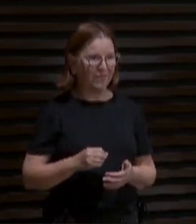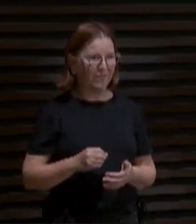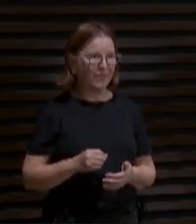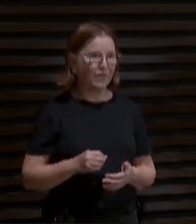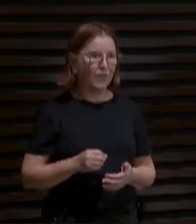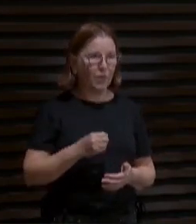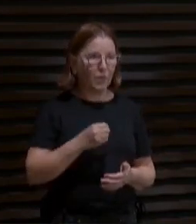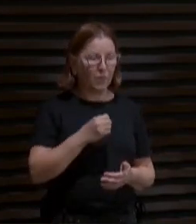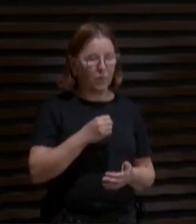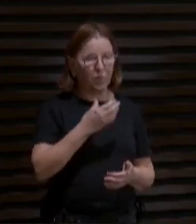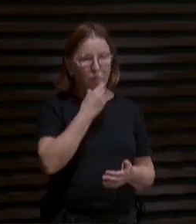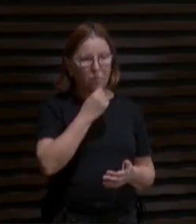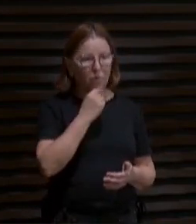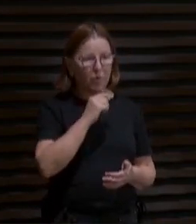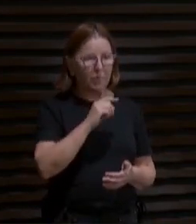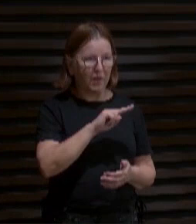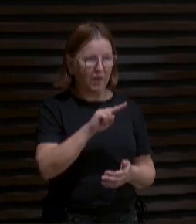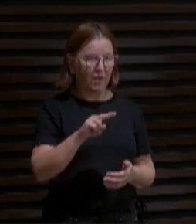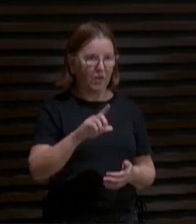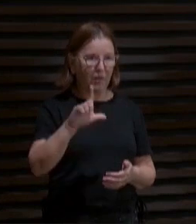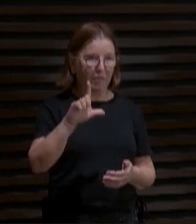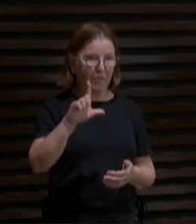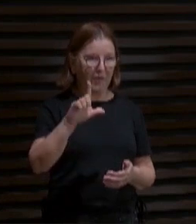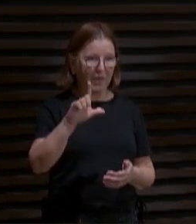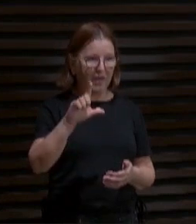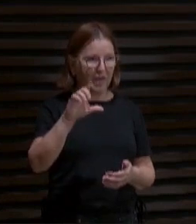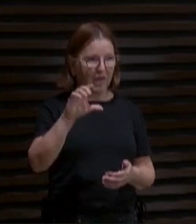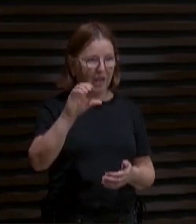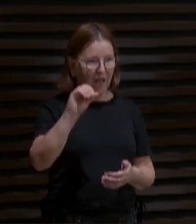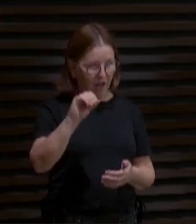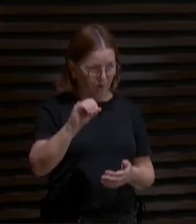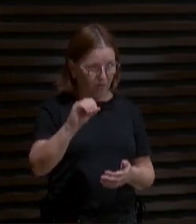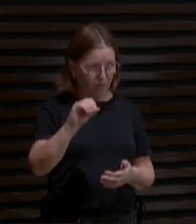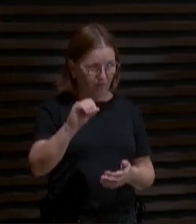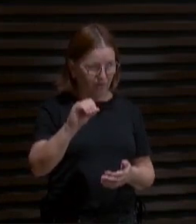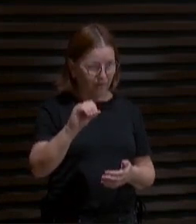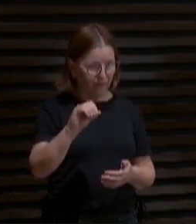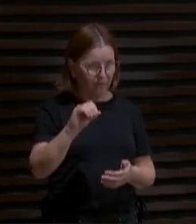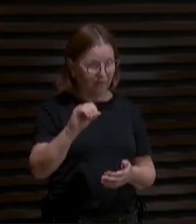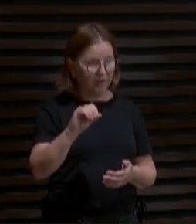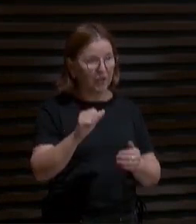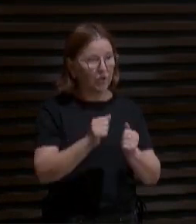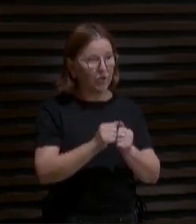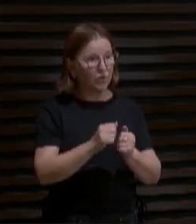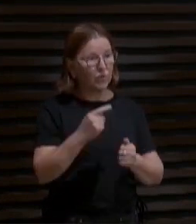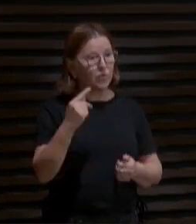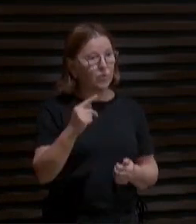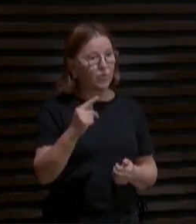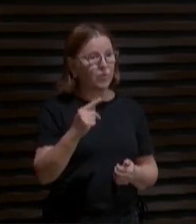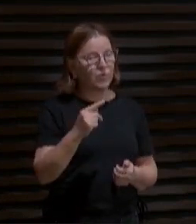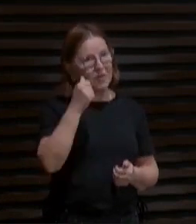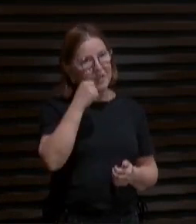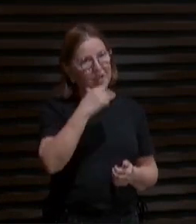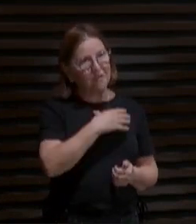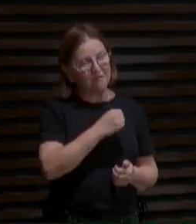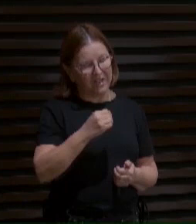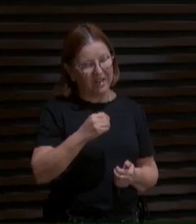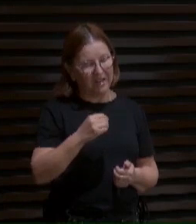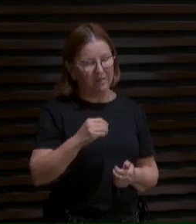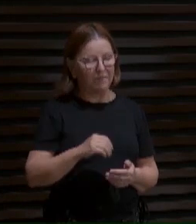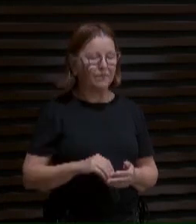velha. E esse povo, juntamente com os amonitas, que também é filho da outra